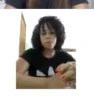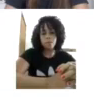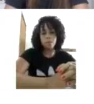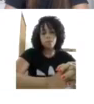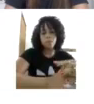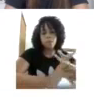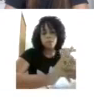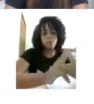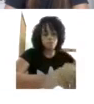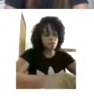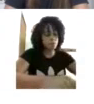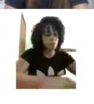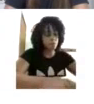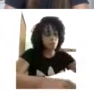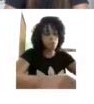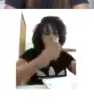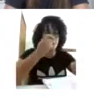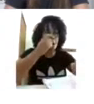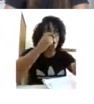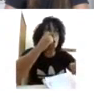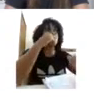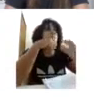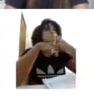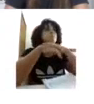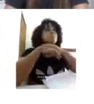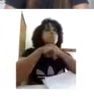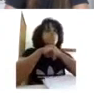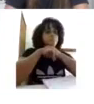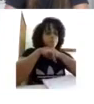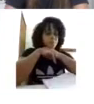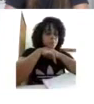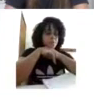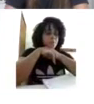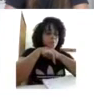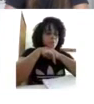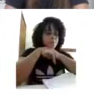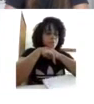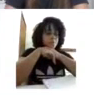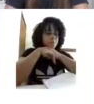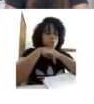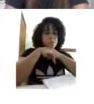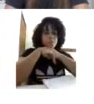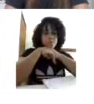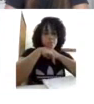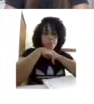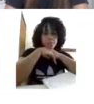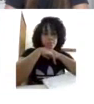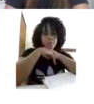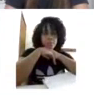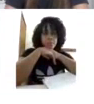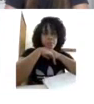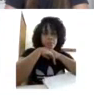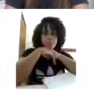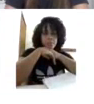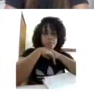e da escola, refletir sobre a própria prática pedagógica e desenvolver postura investigativa que